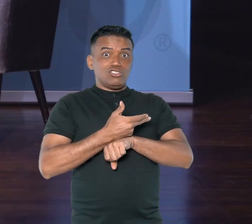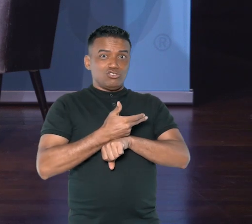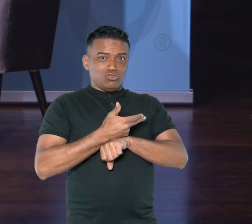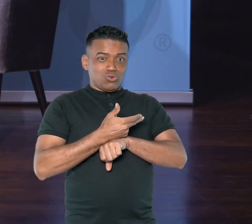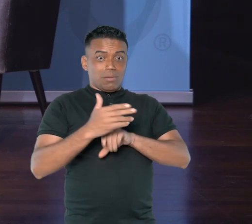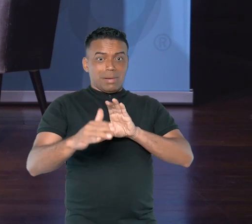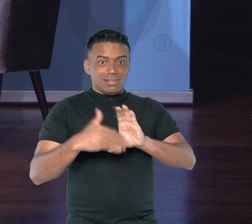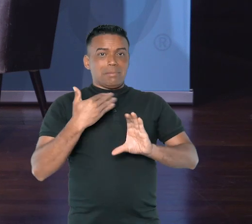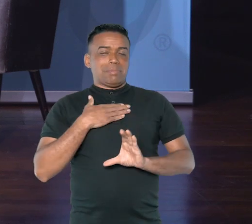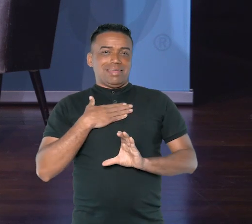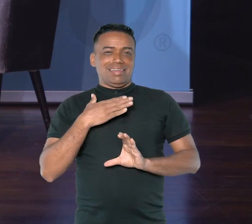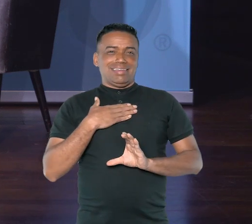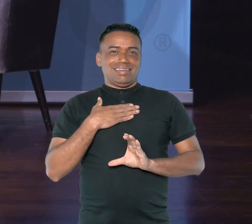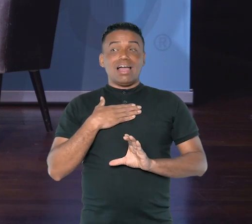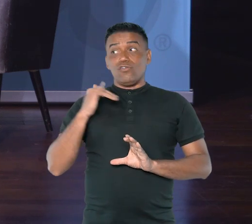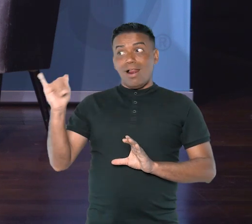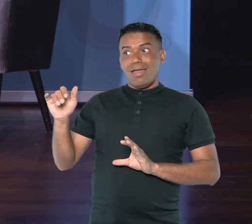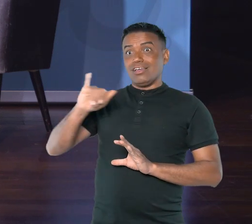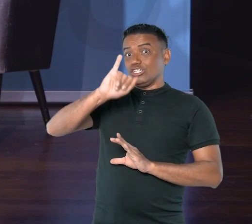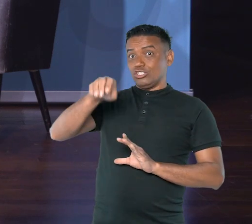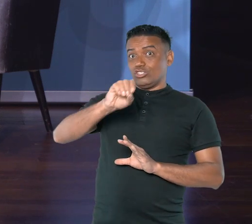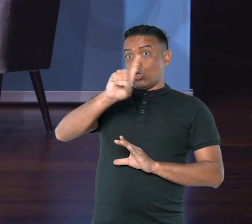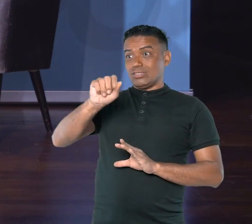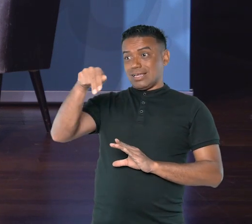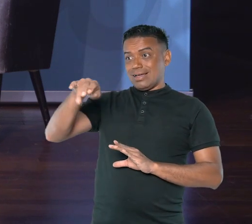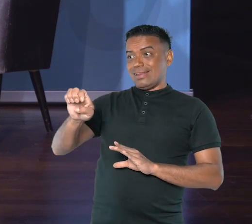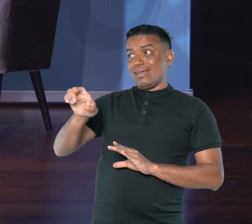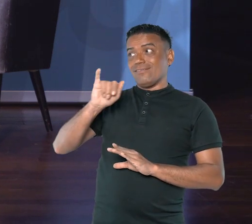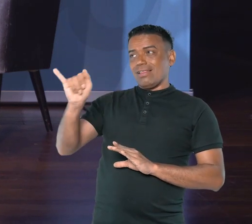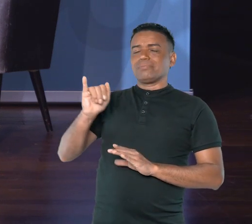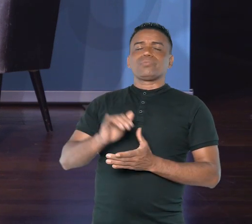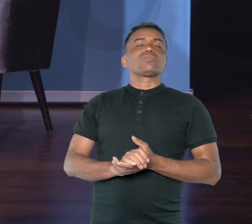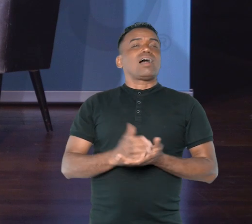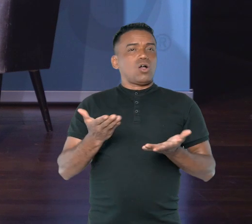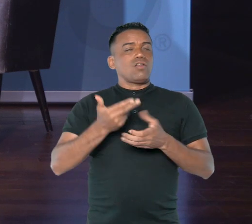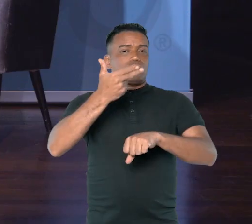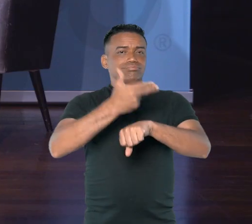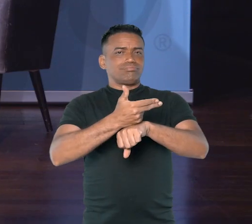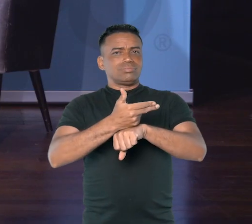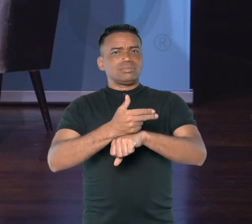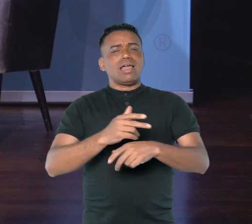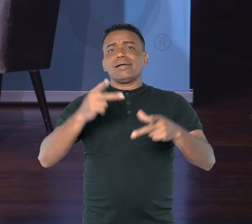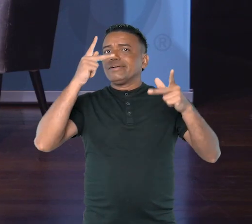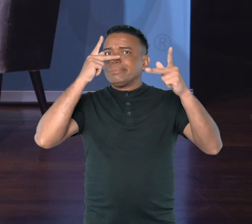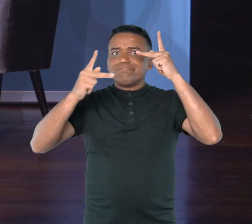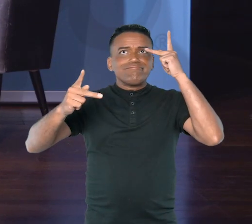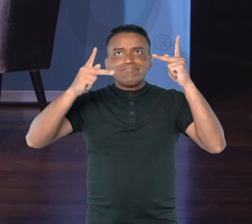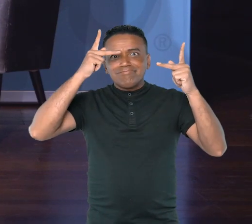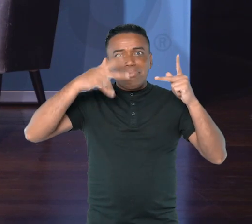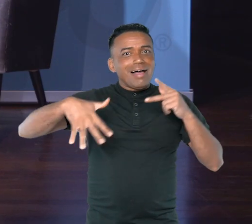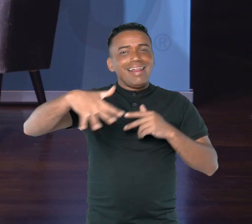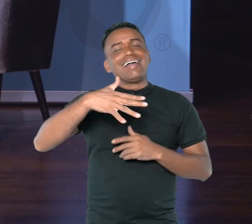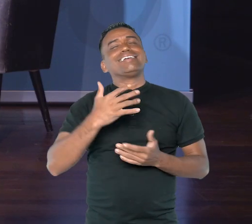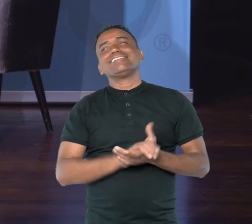para a Josane. Olha, eu vou escrever agora, sim, vou começar. É muito psicanalítico isso, de certa forma, né?